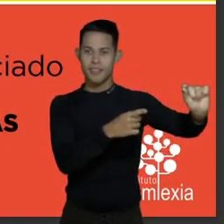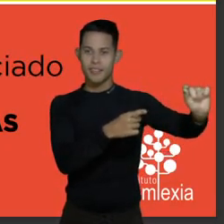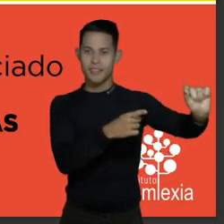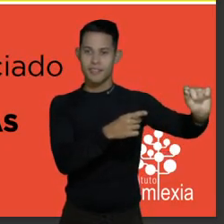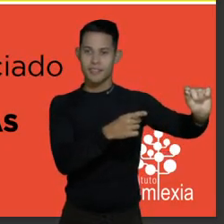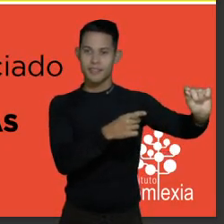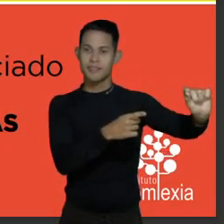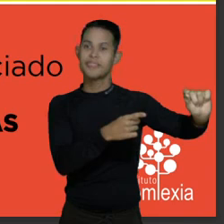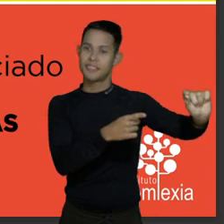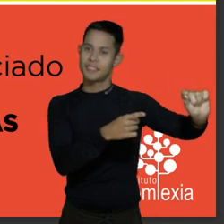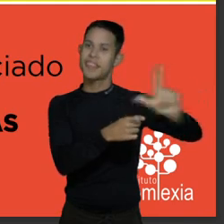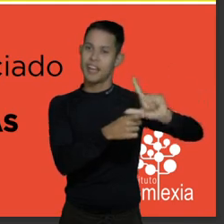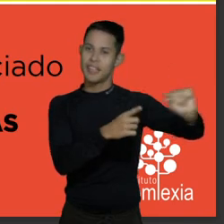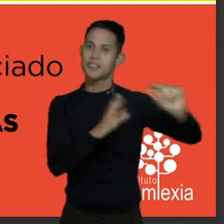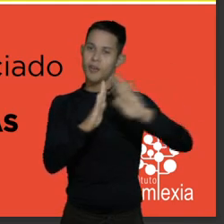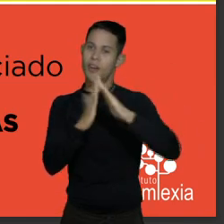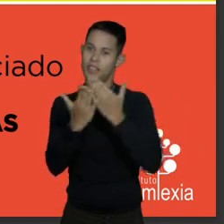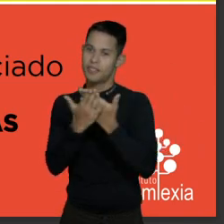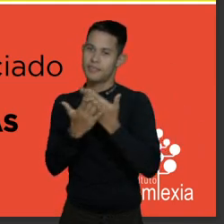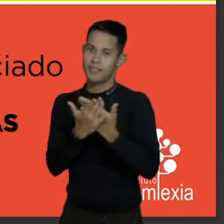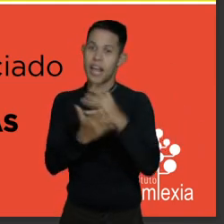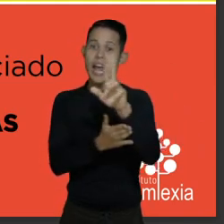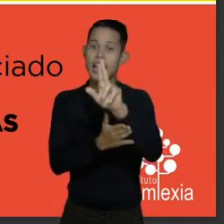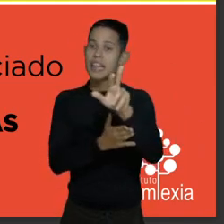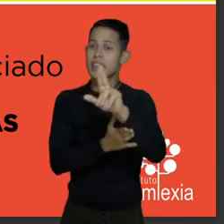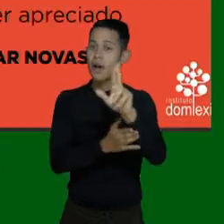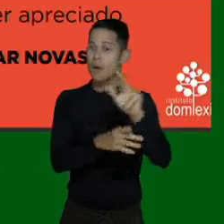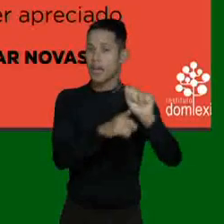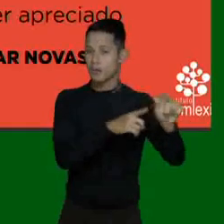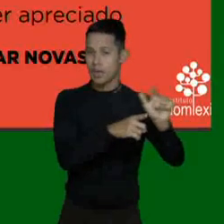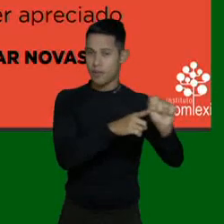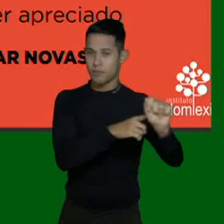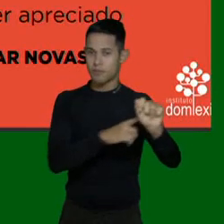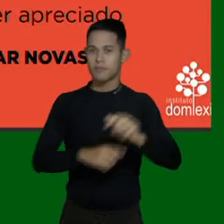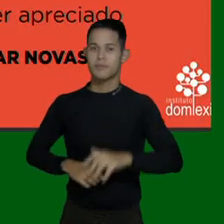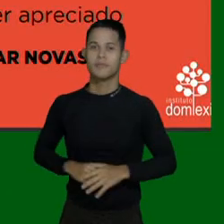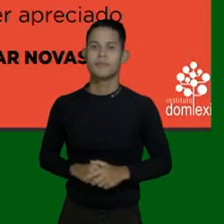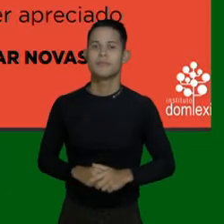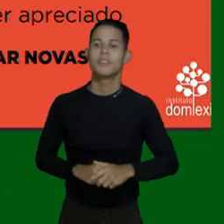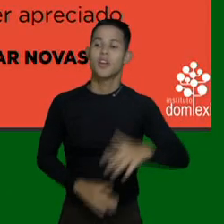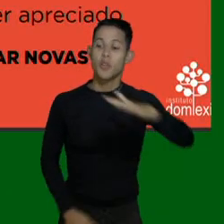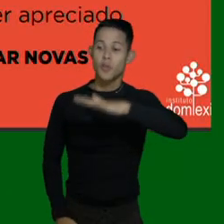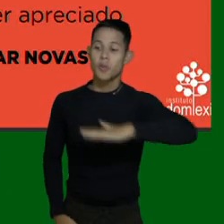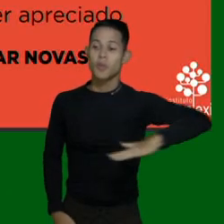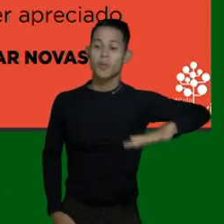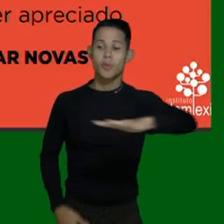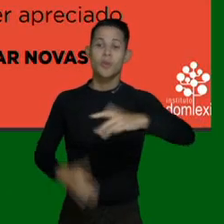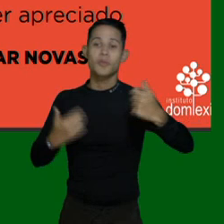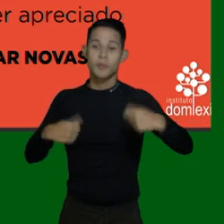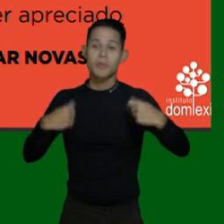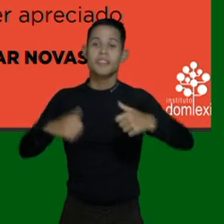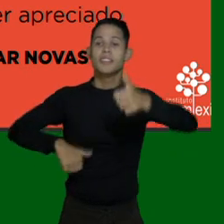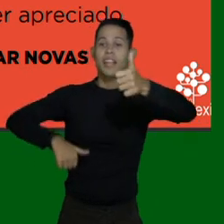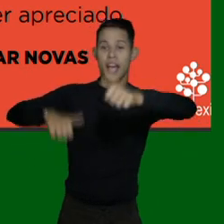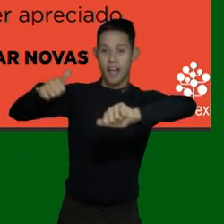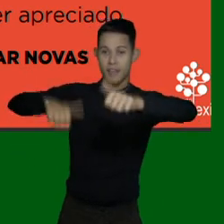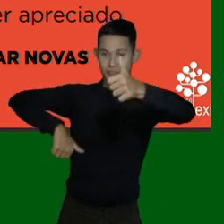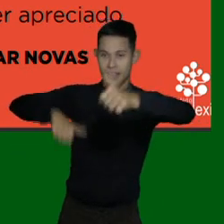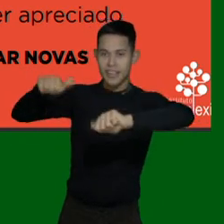os nossos alunos pela mesma régua todo mundo tem que ser avaliado pela sua capacidade